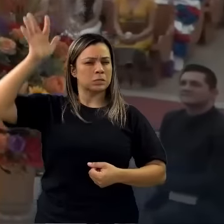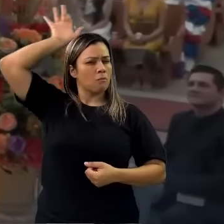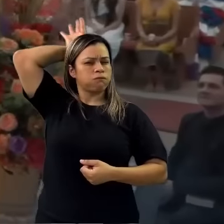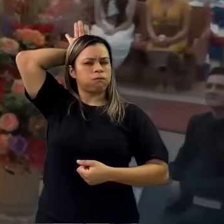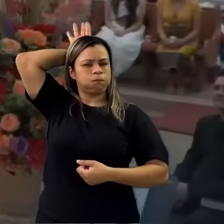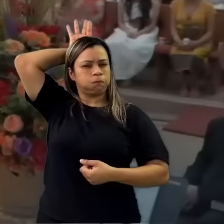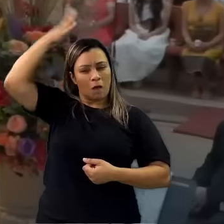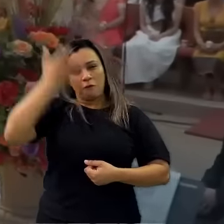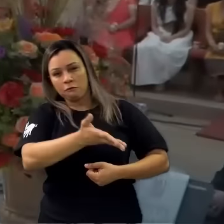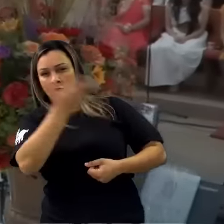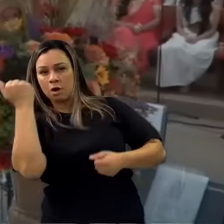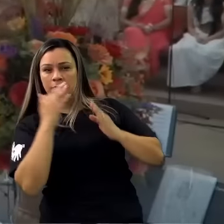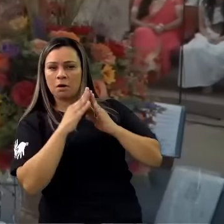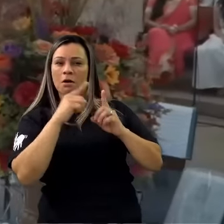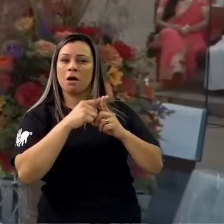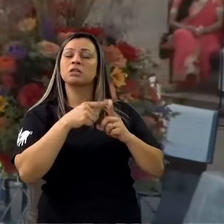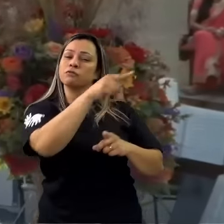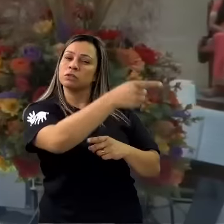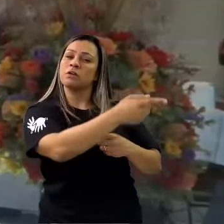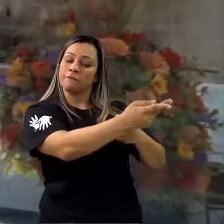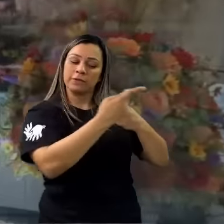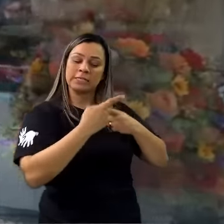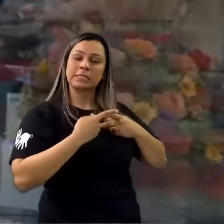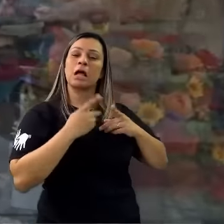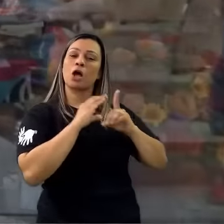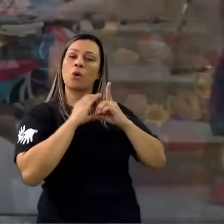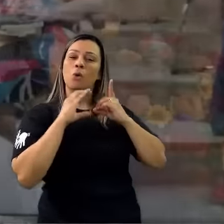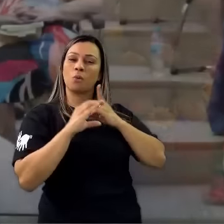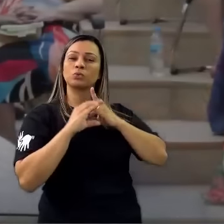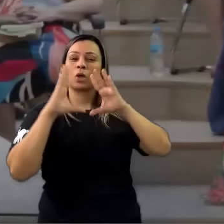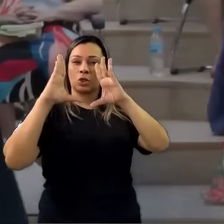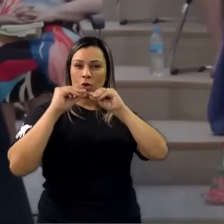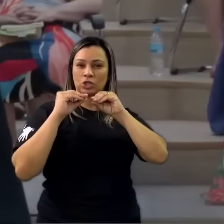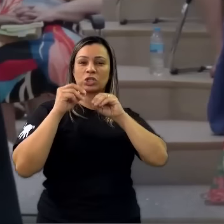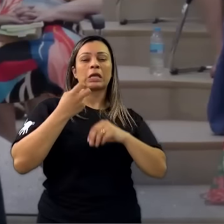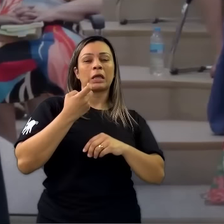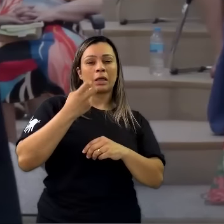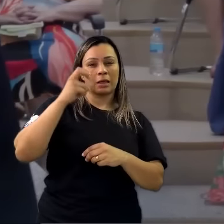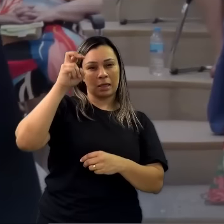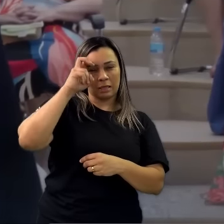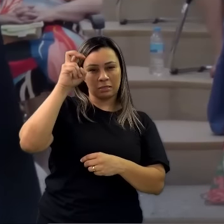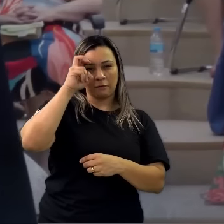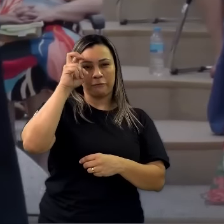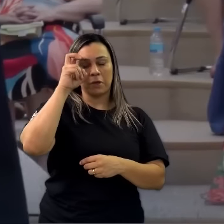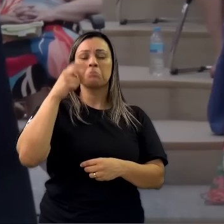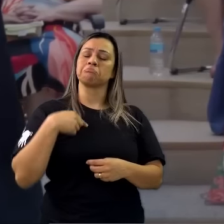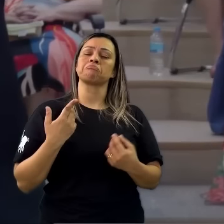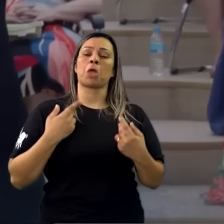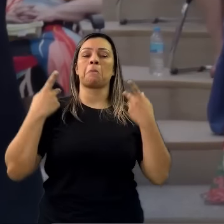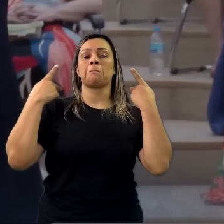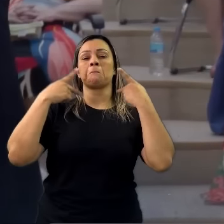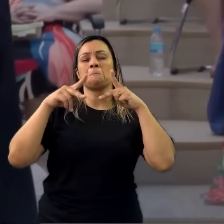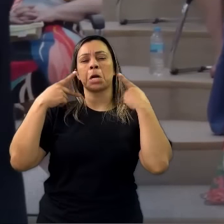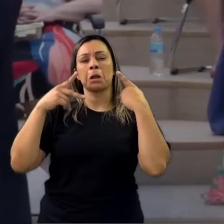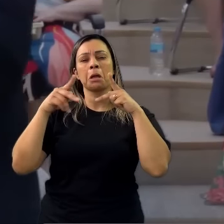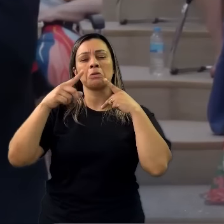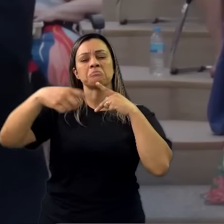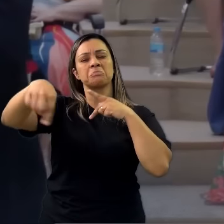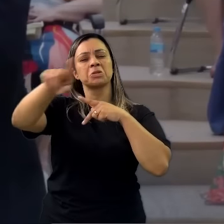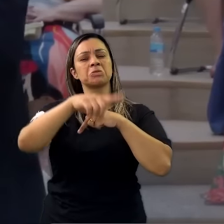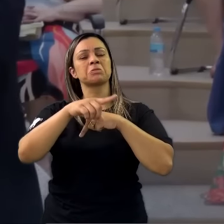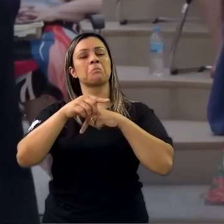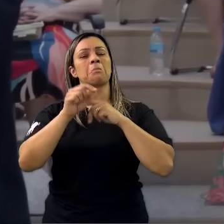te levar numa noite da benção de quinta tu vai ver que culto e me levou lá pregamos a igreja abençoada Deus abençoou e eu saí